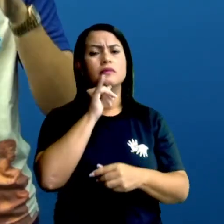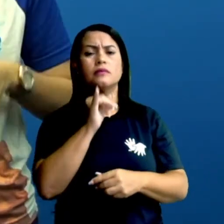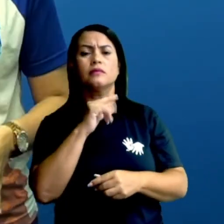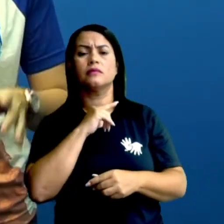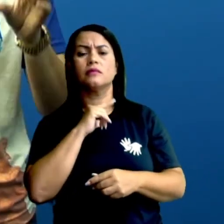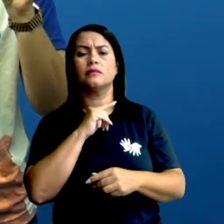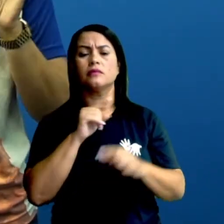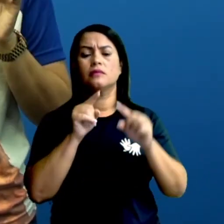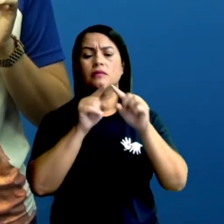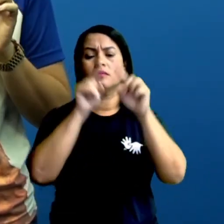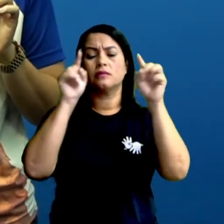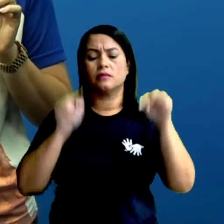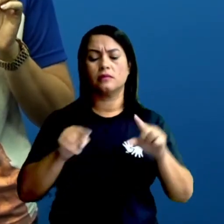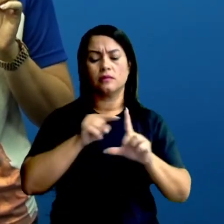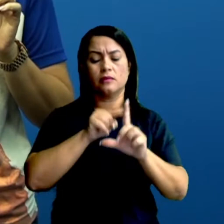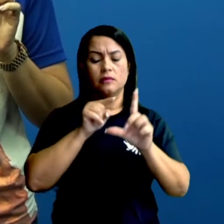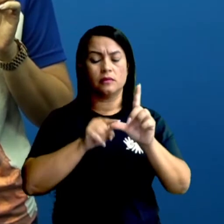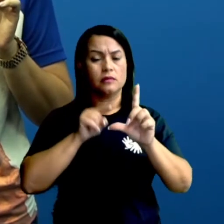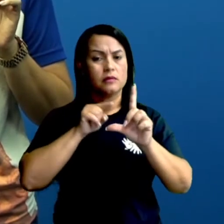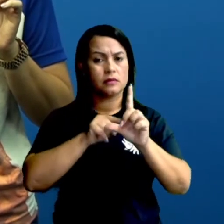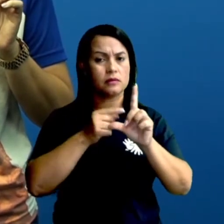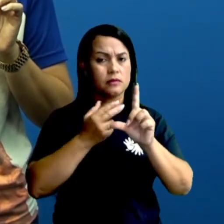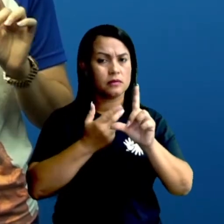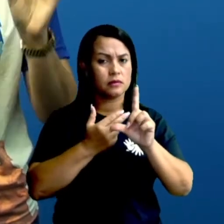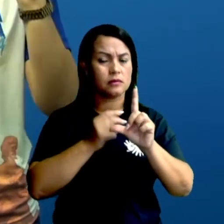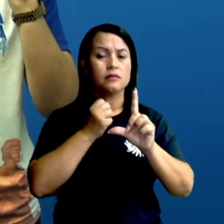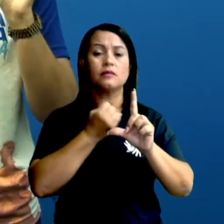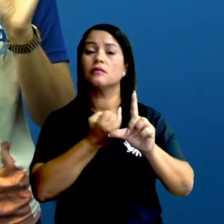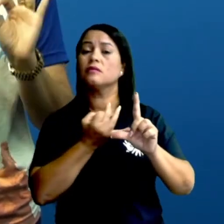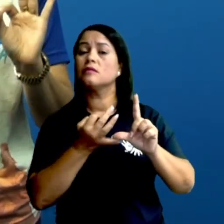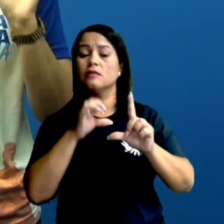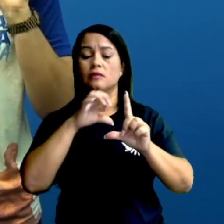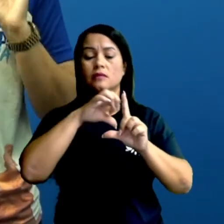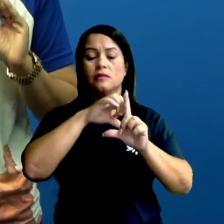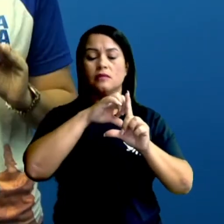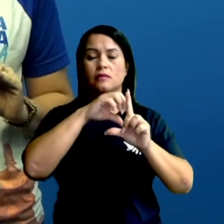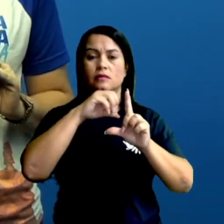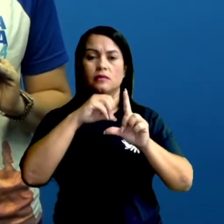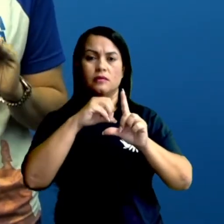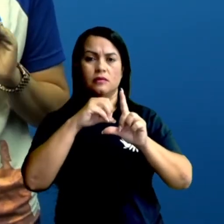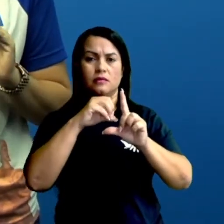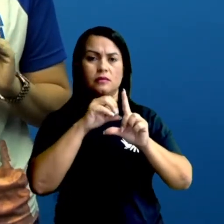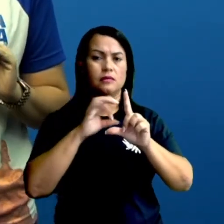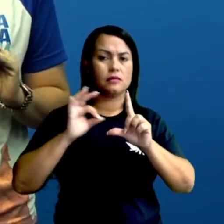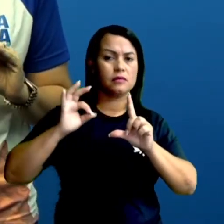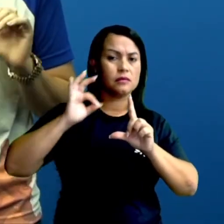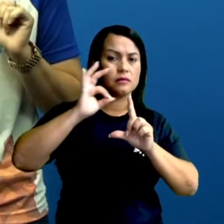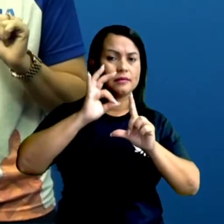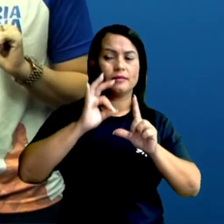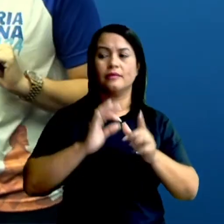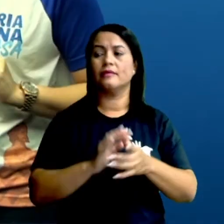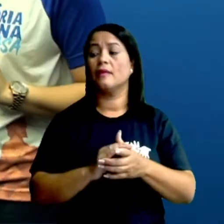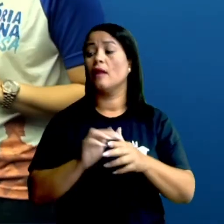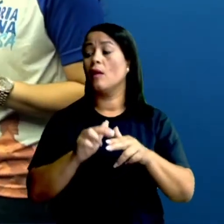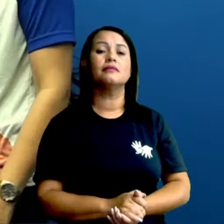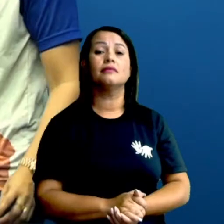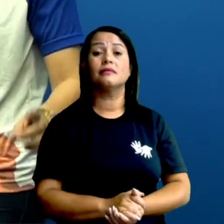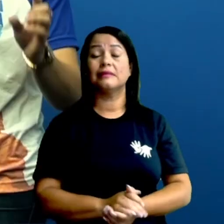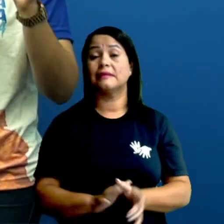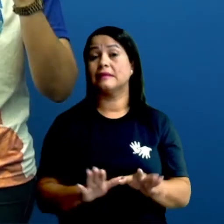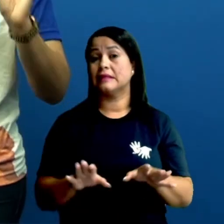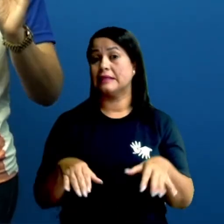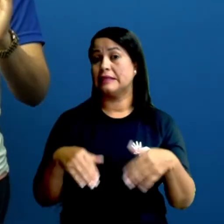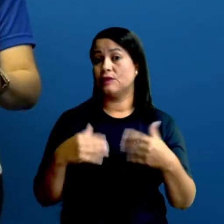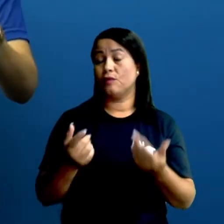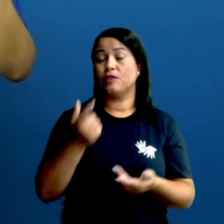quadradinho com um pontinho, quer dizer que esse meu lado mede quanto? 90 graus. Não é isso? Pois bem.